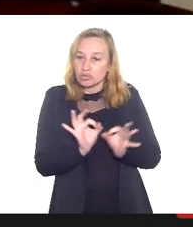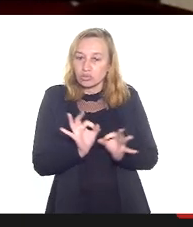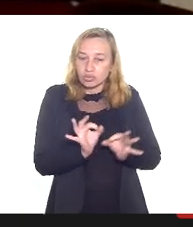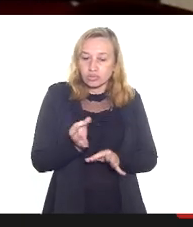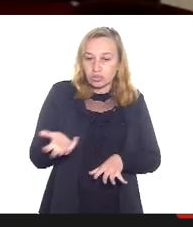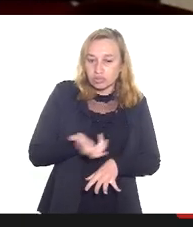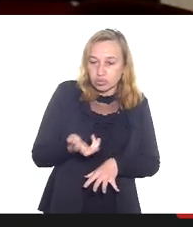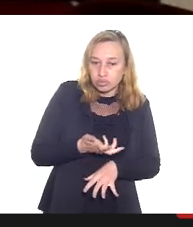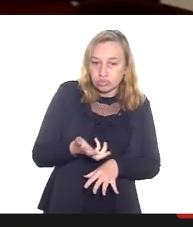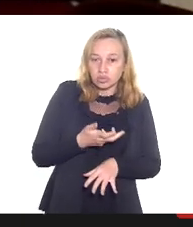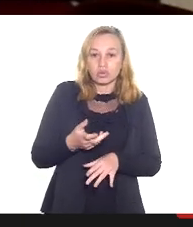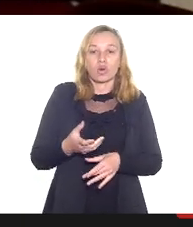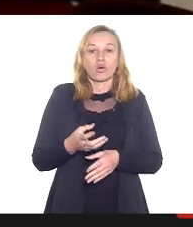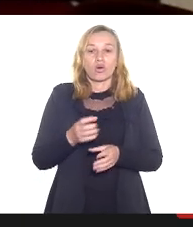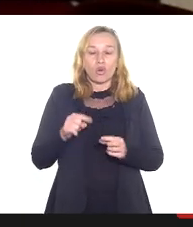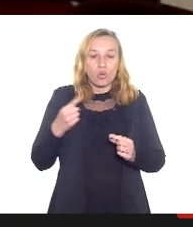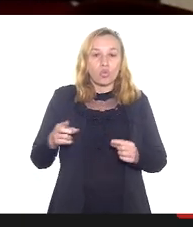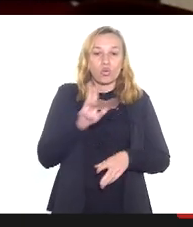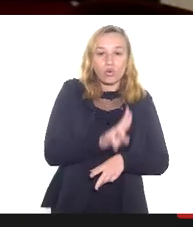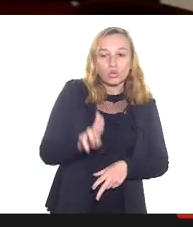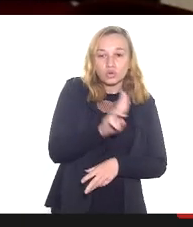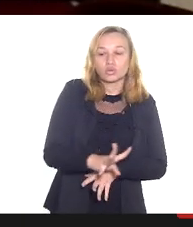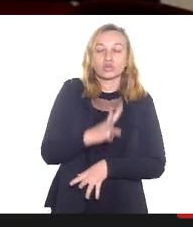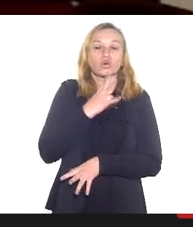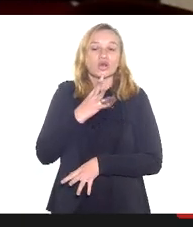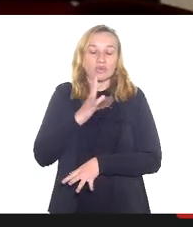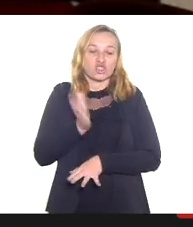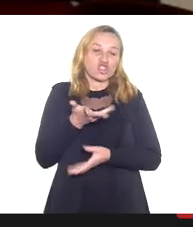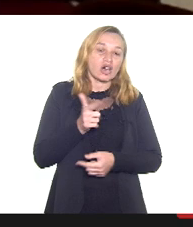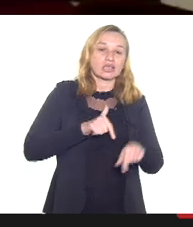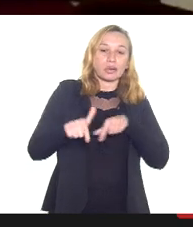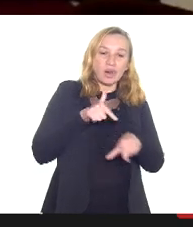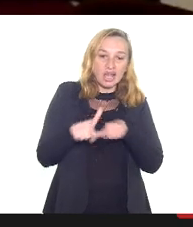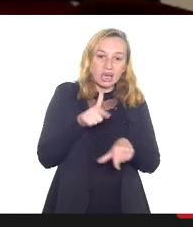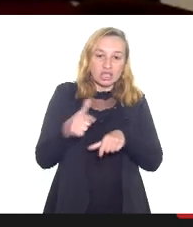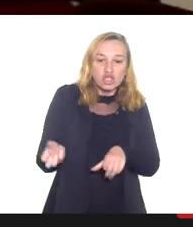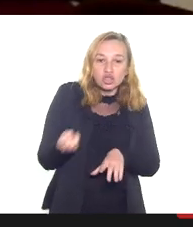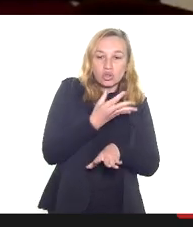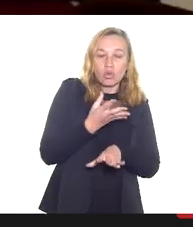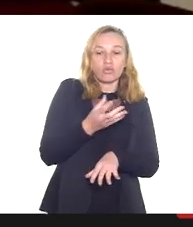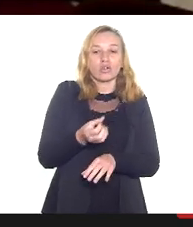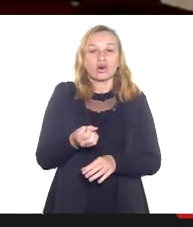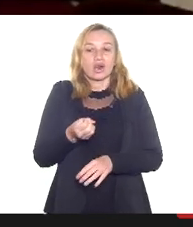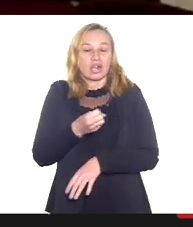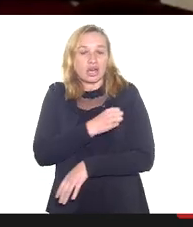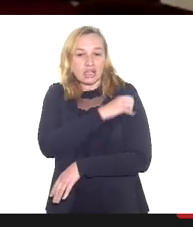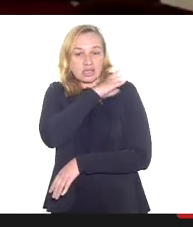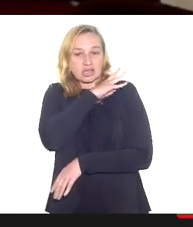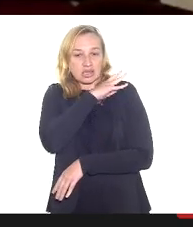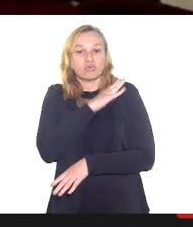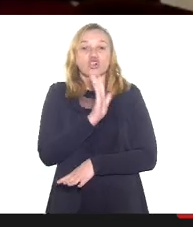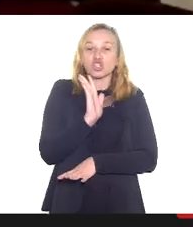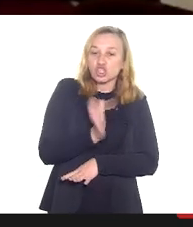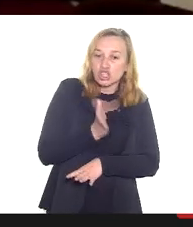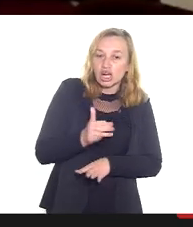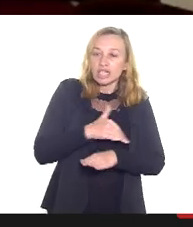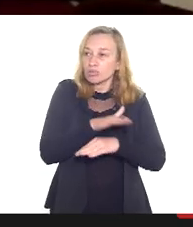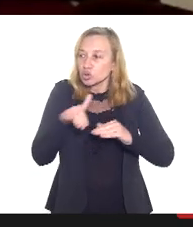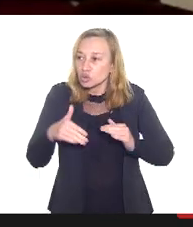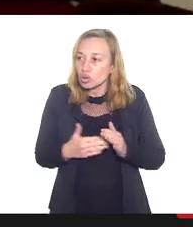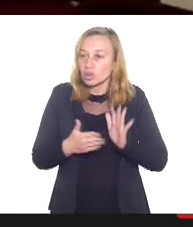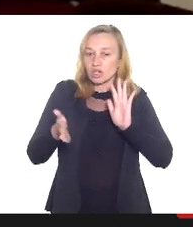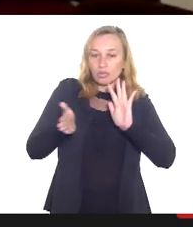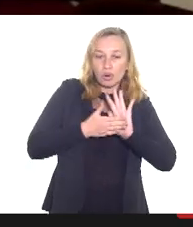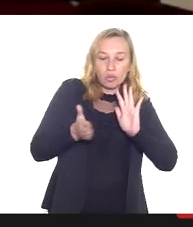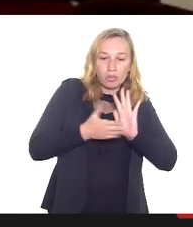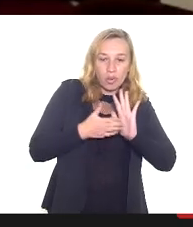e de objetos do conhecimento que vão ser trabalhados aí nesse novo ensino médio. Já temos todas as propostas